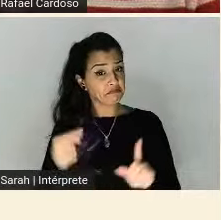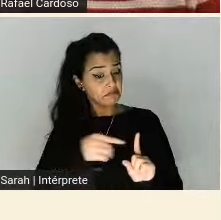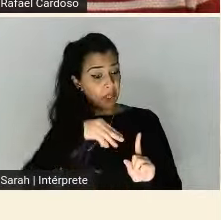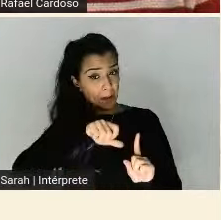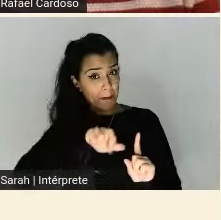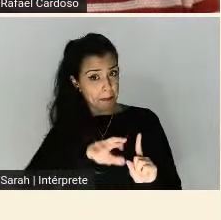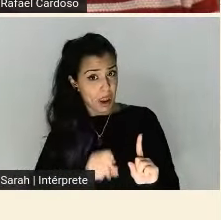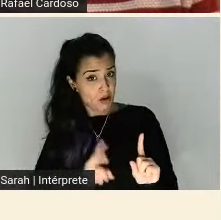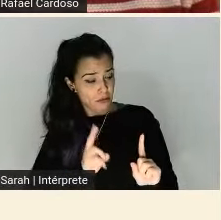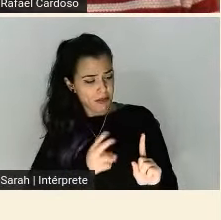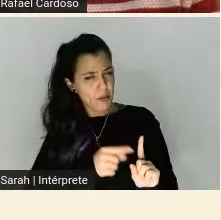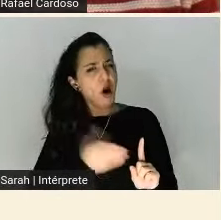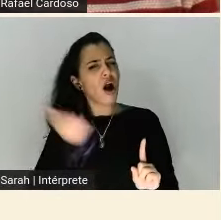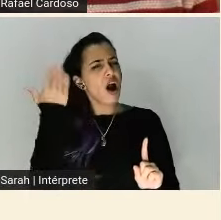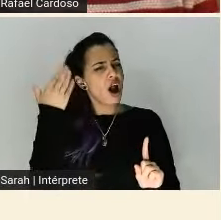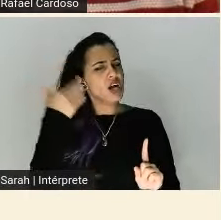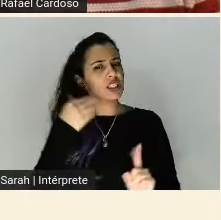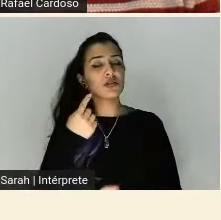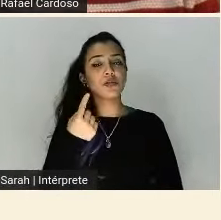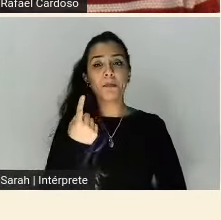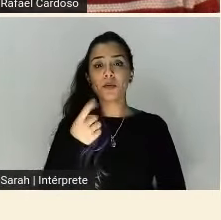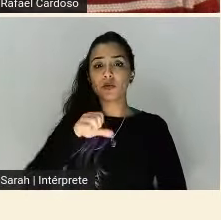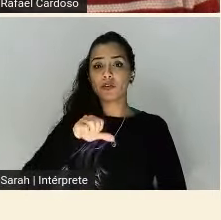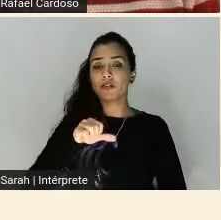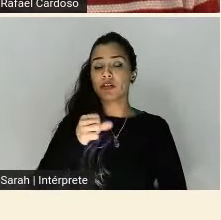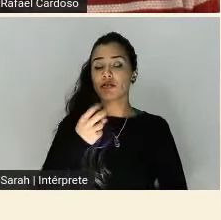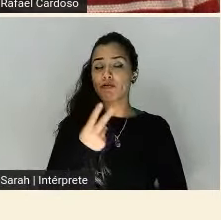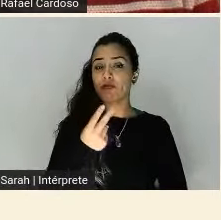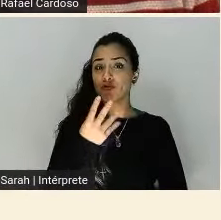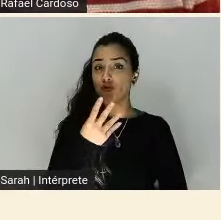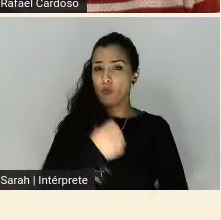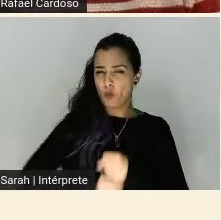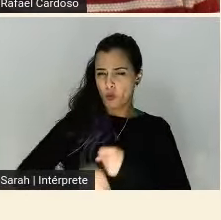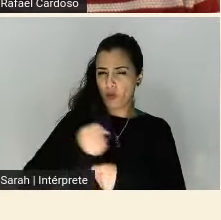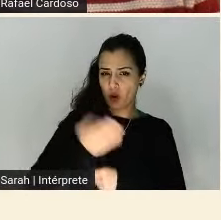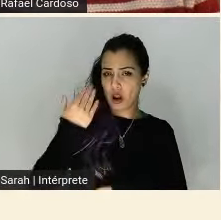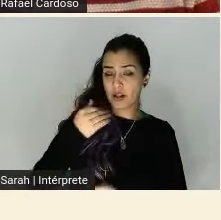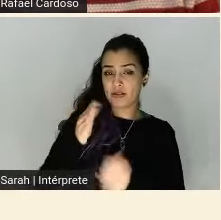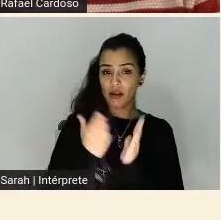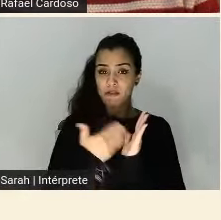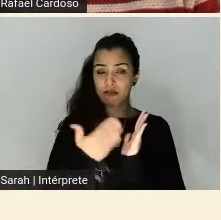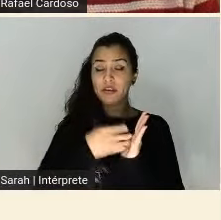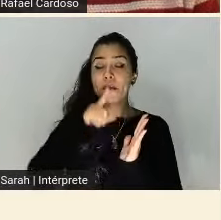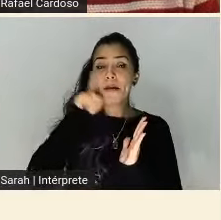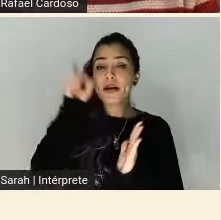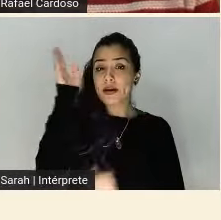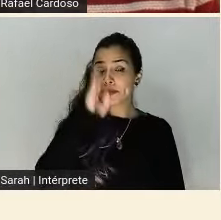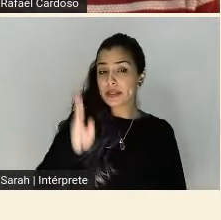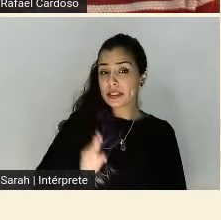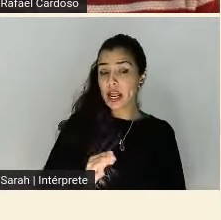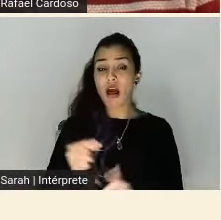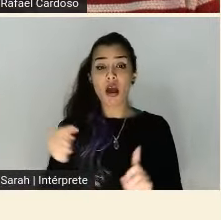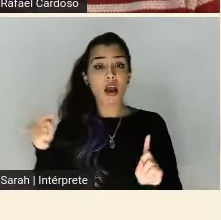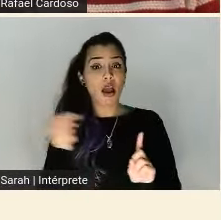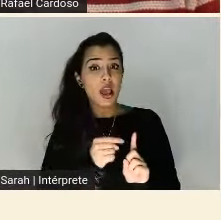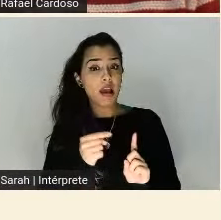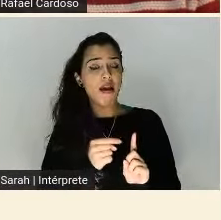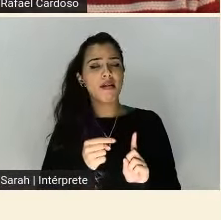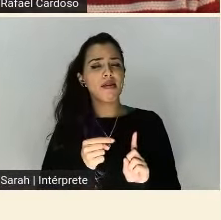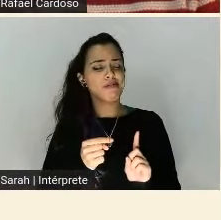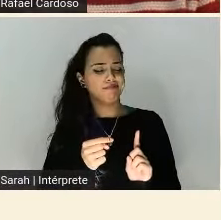se distanciado do evento em 1924, na revista América Brasileira, onde qualificou a semana como, entre